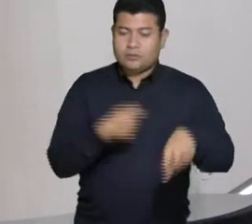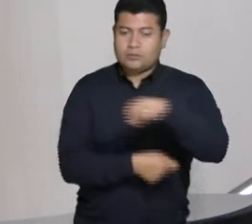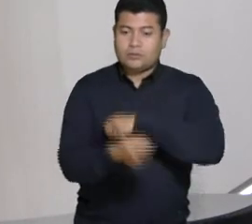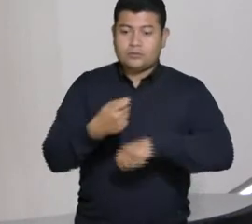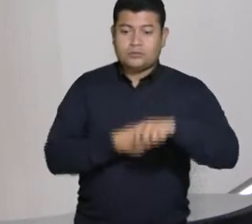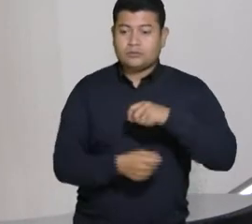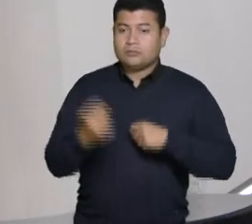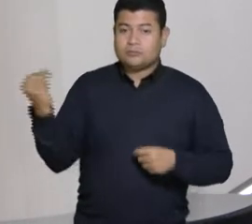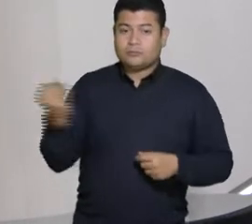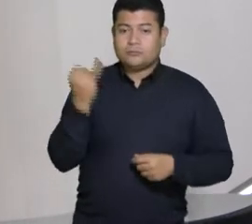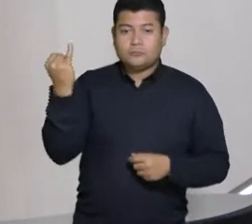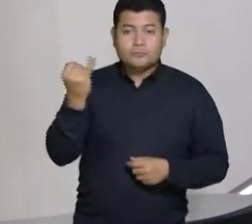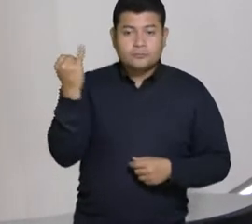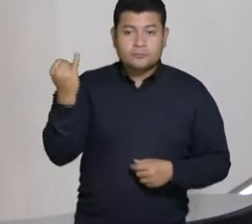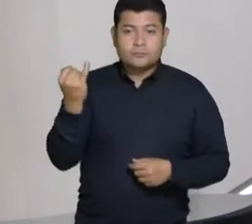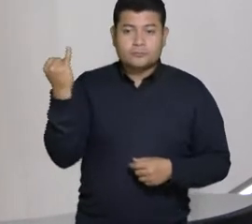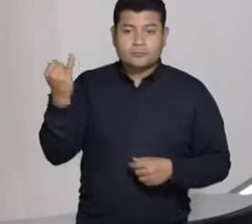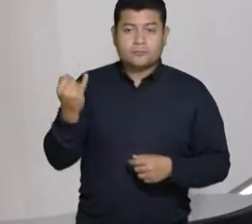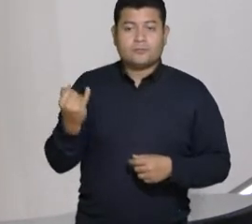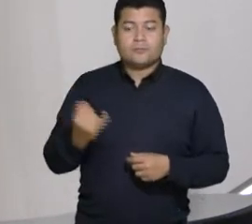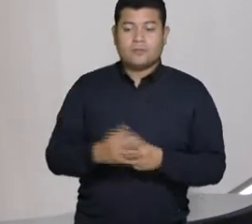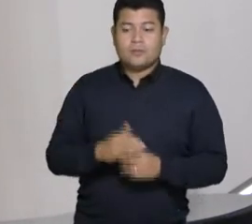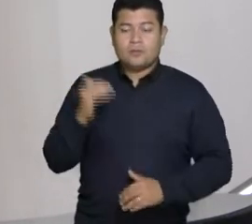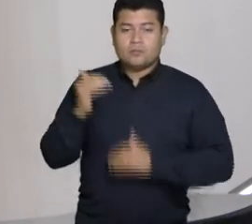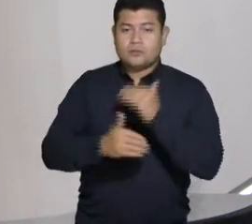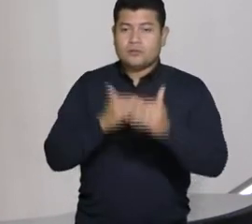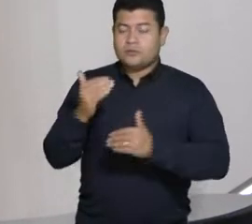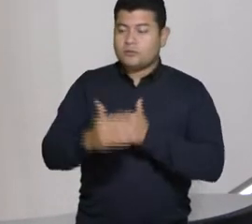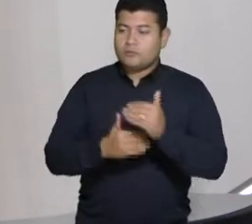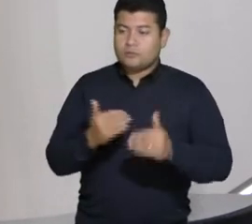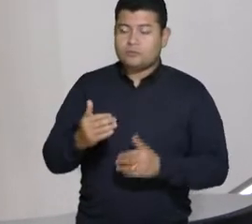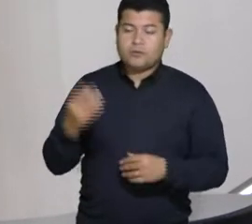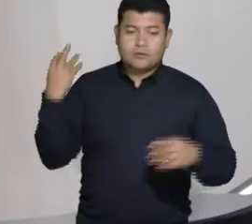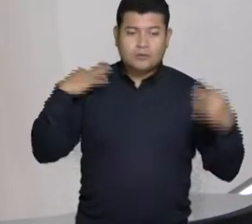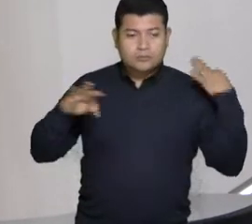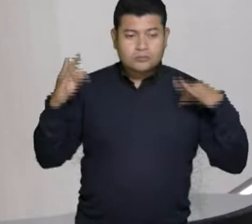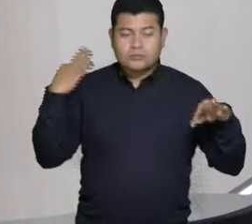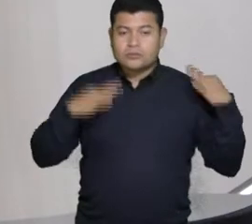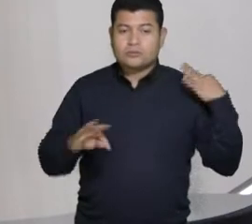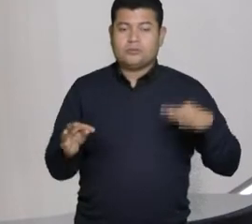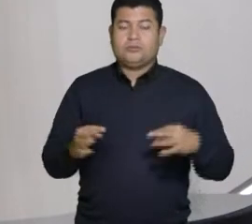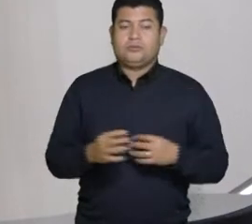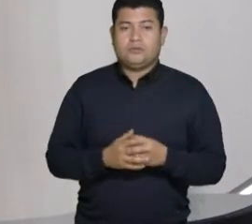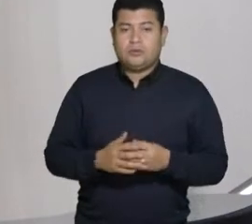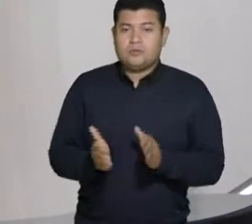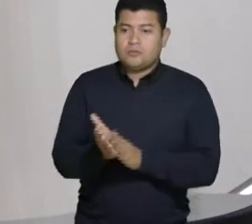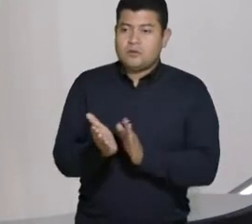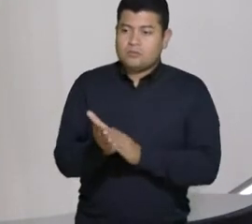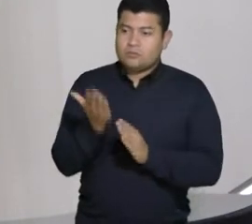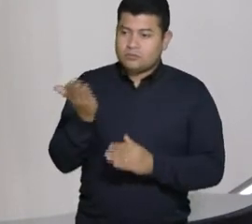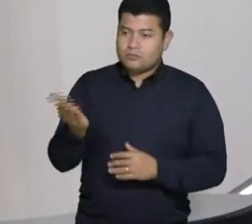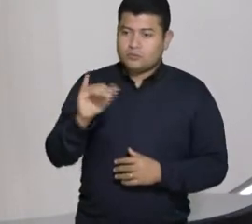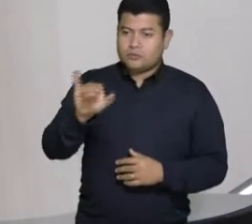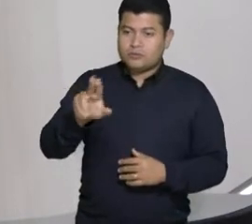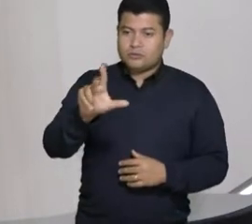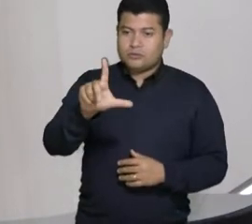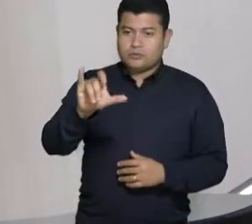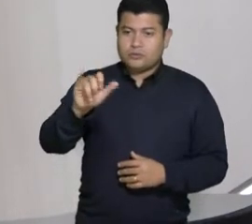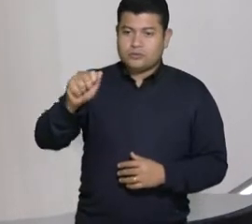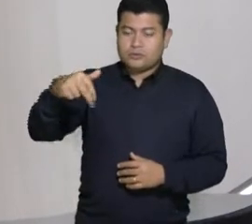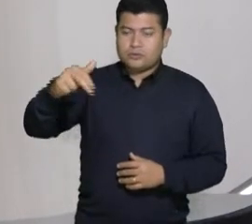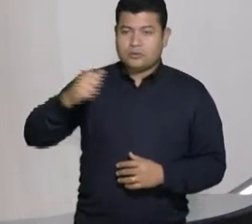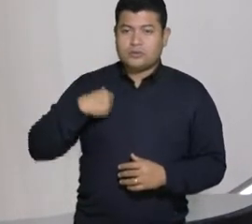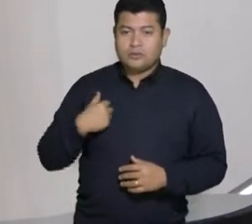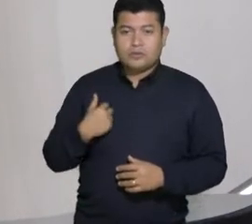importante para Santa Catarina para o desenvolvimento econômico para o turismo para tudo Parabéns Juliana e siga nessa toada tenho